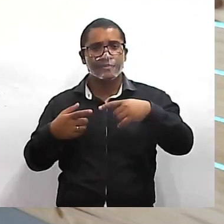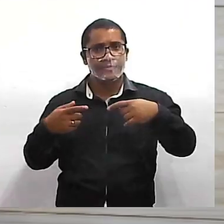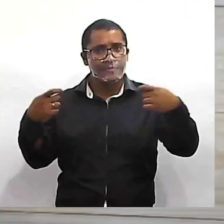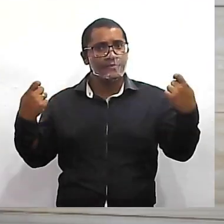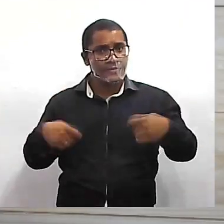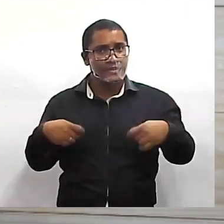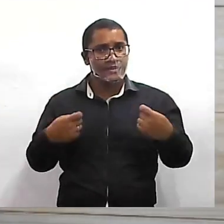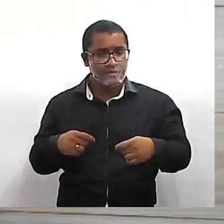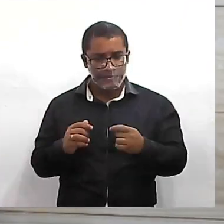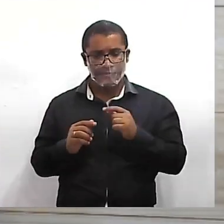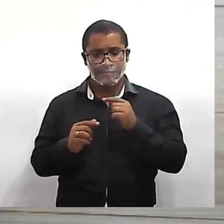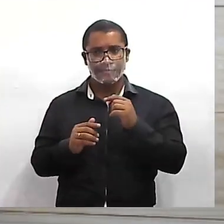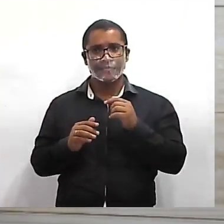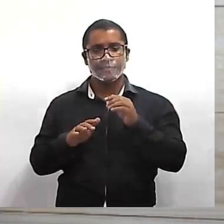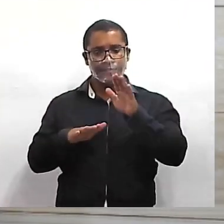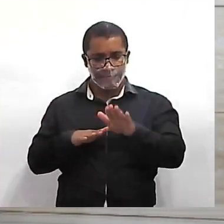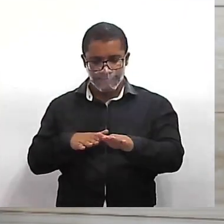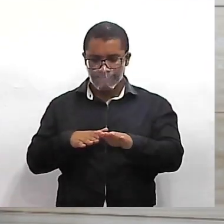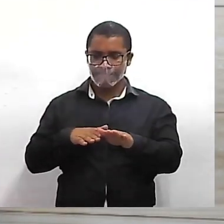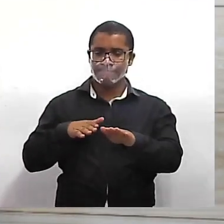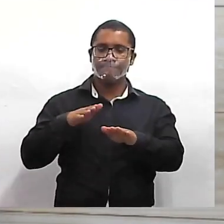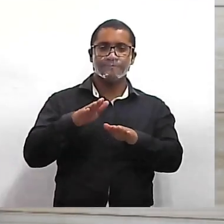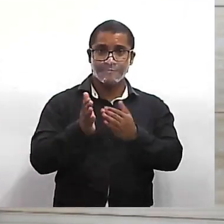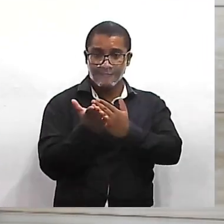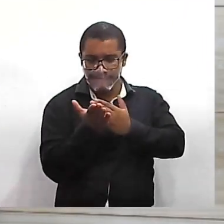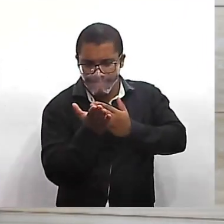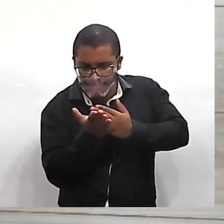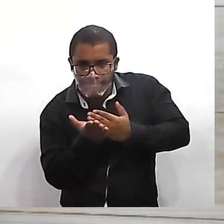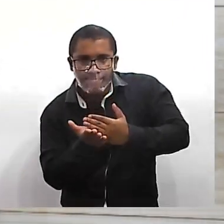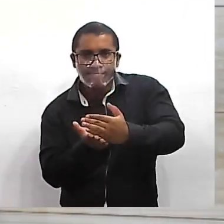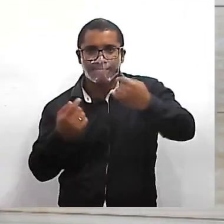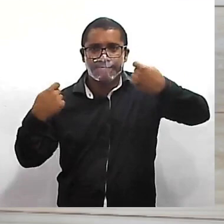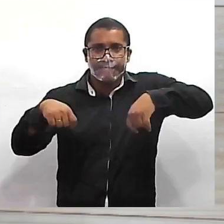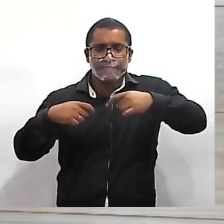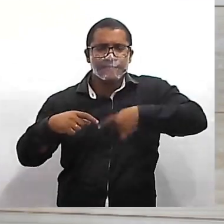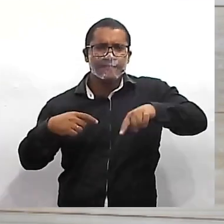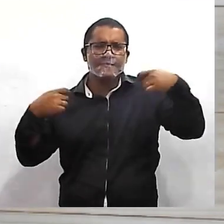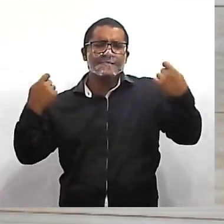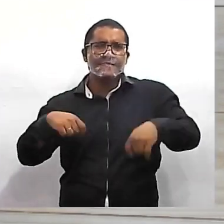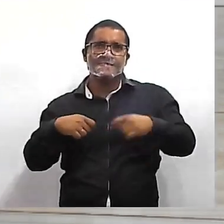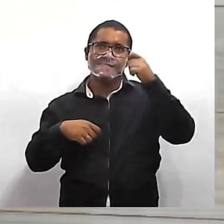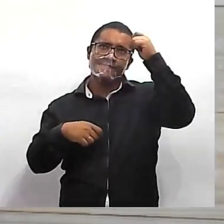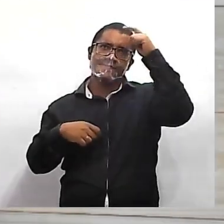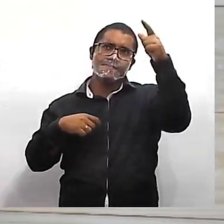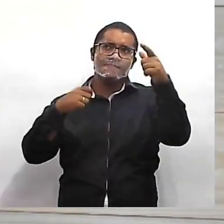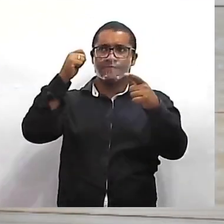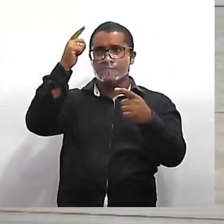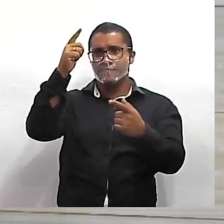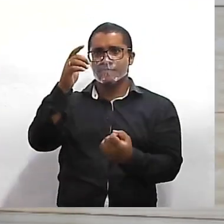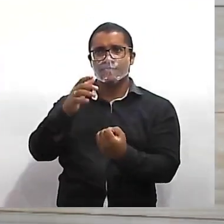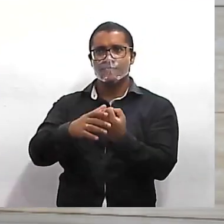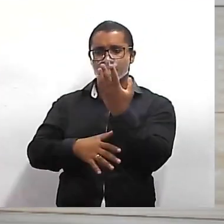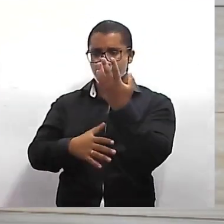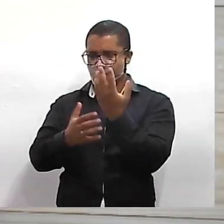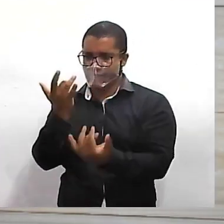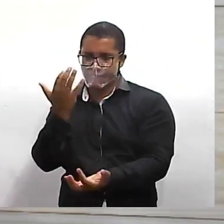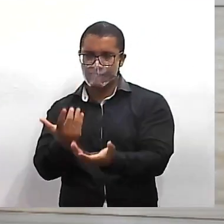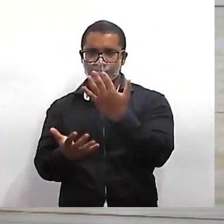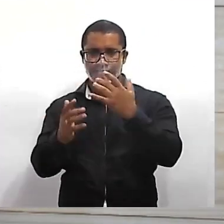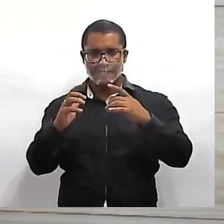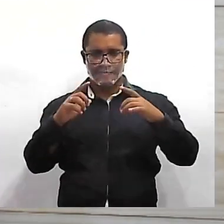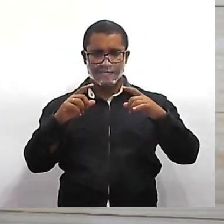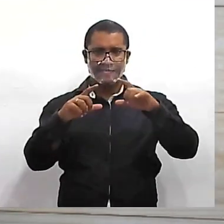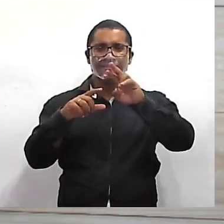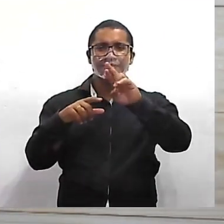dar esse passo inicial para as inovações. A gente não precisa criar o fogo, inventar a roda, mas a